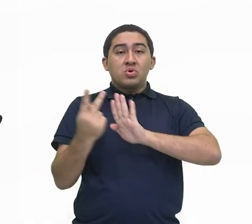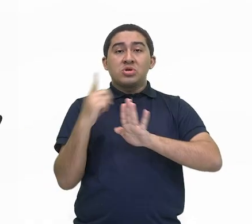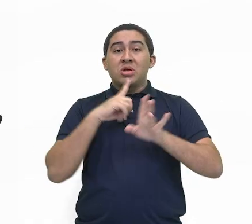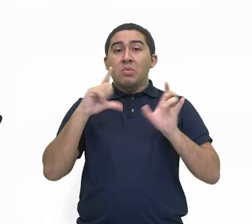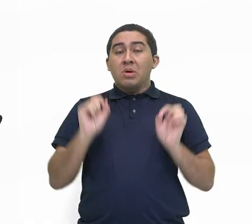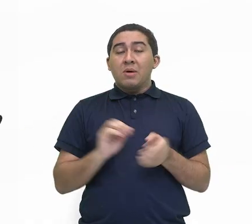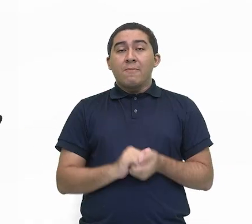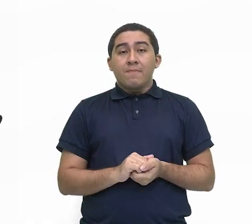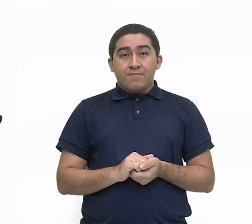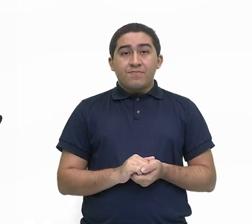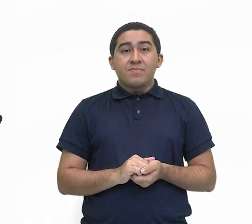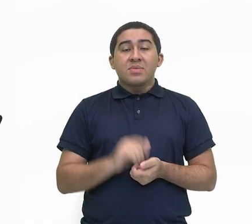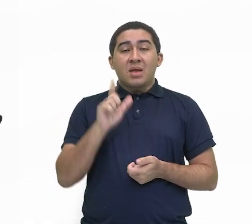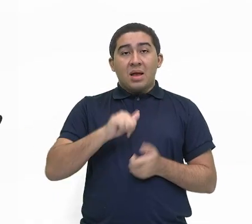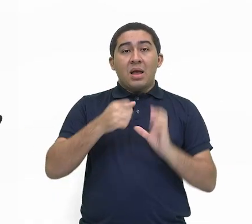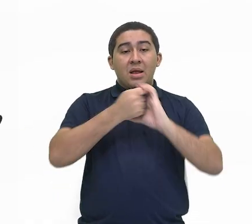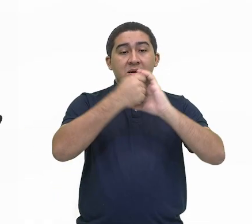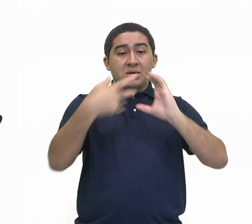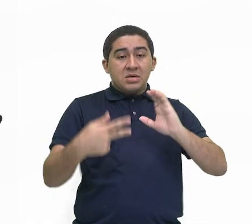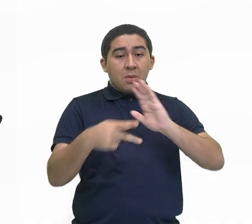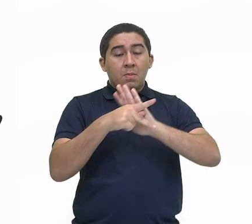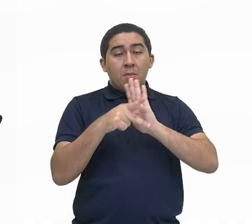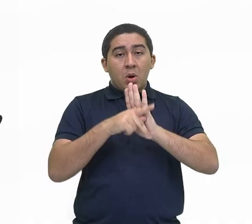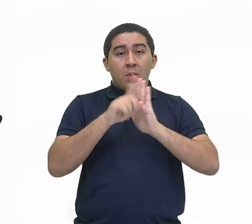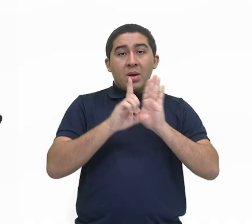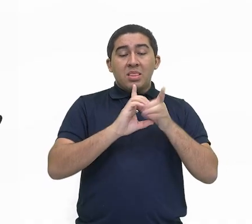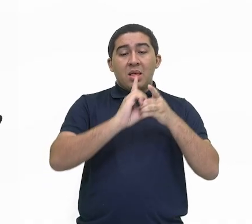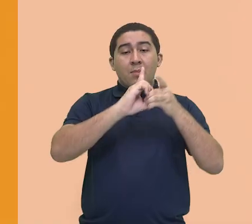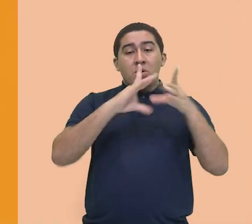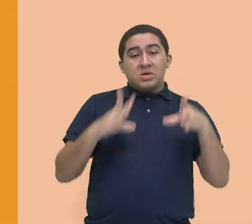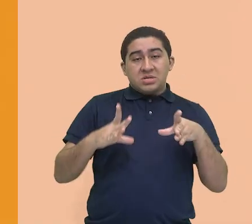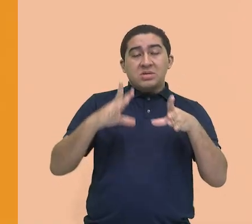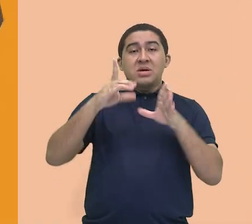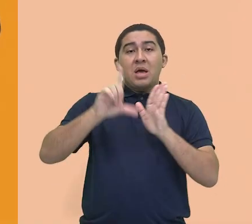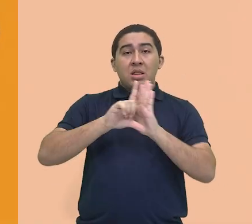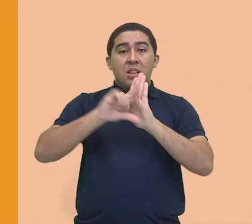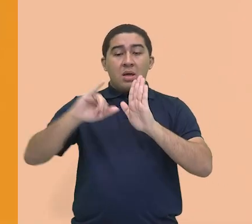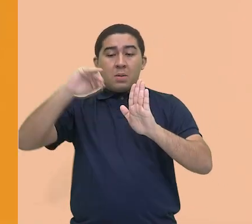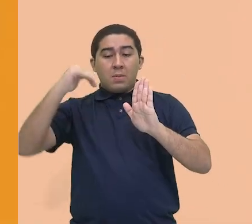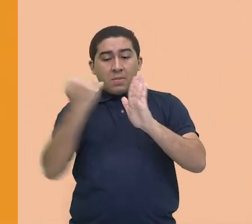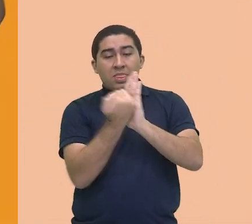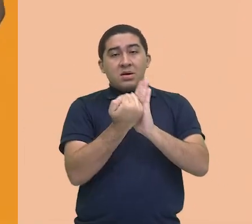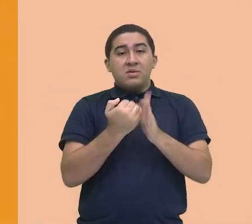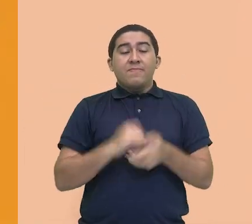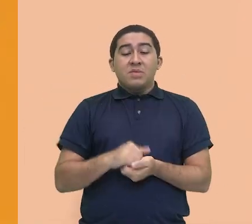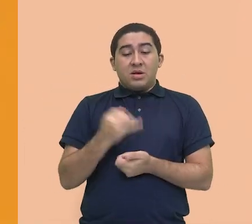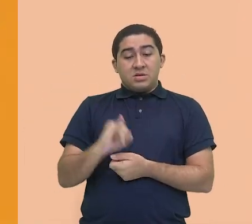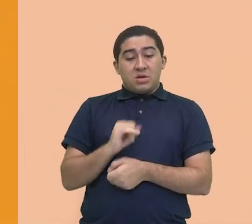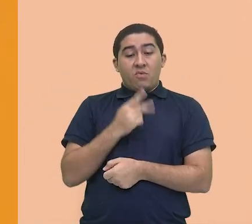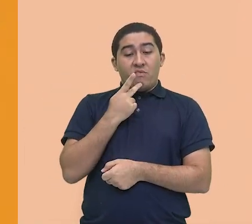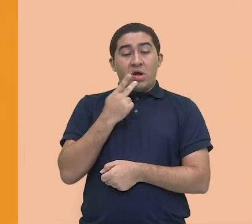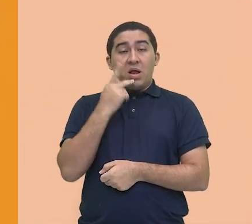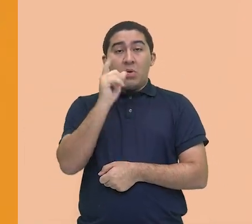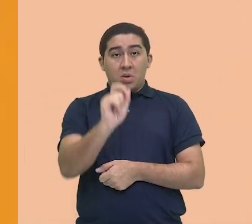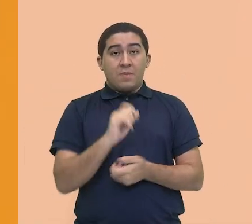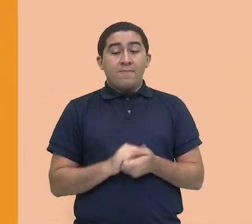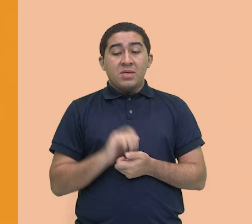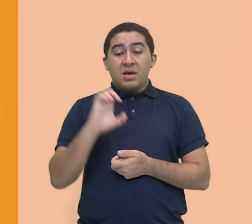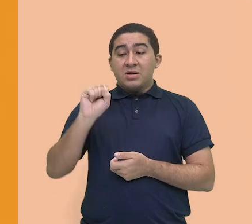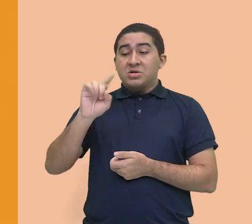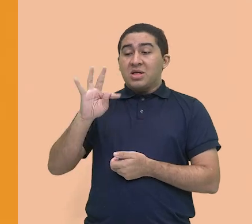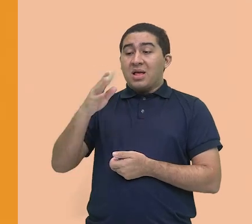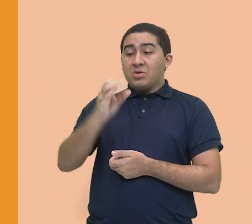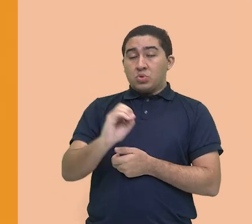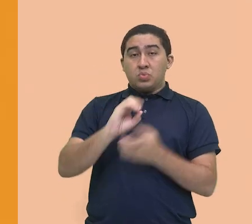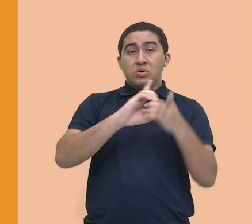quê? O Estado Democrático de Direito. Portanto, quando eu falo de Estado Democrático